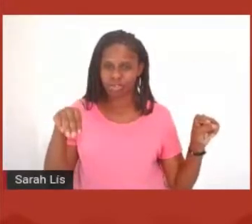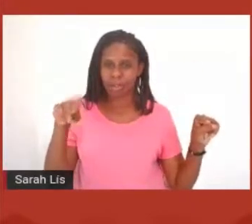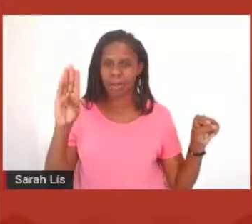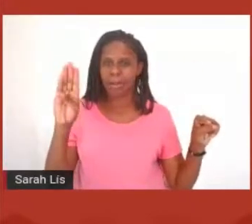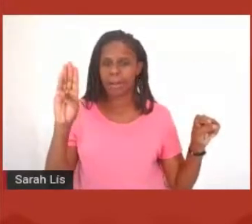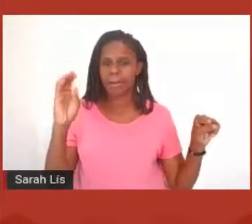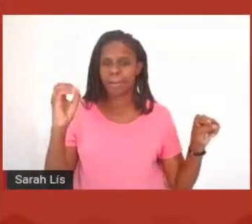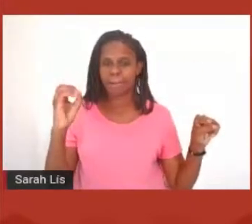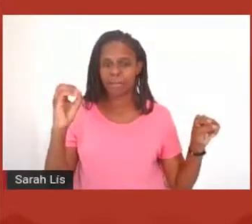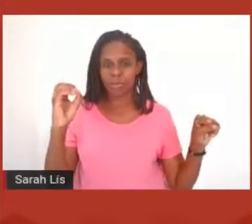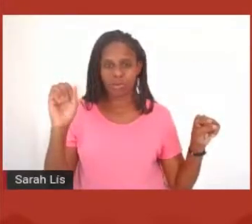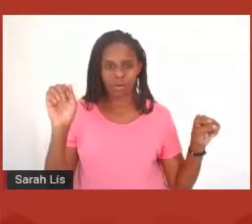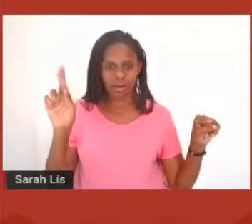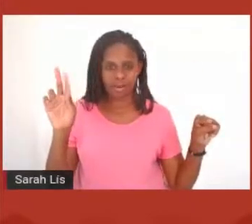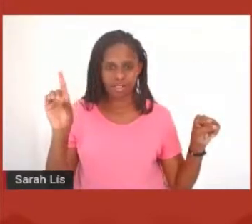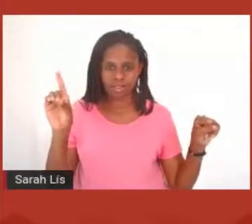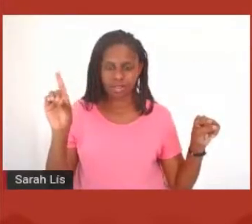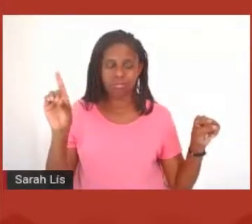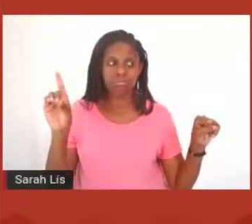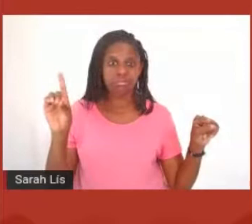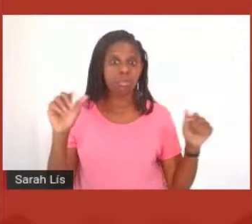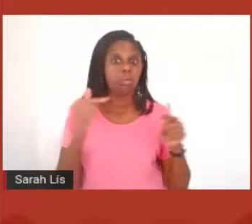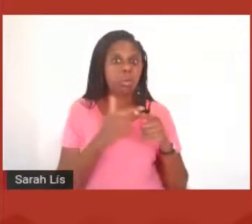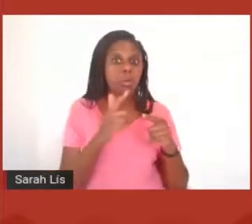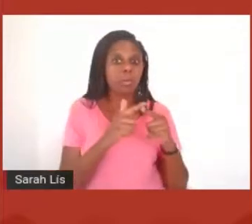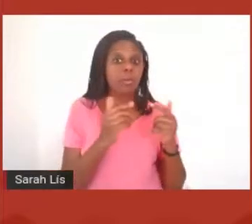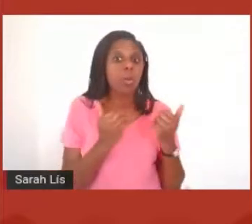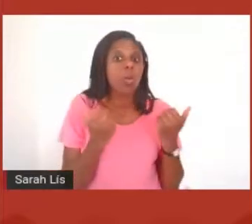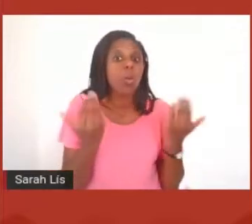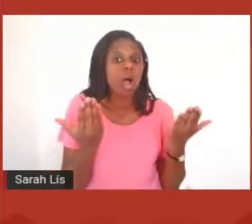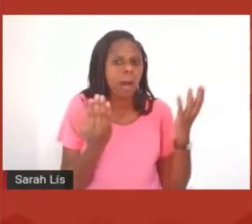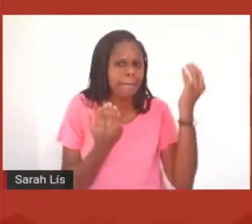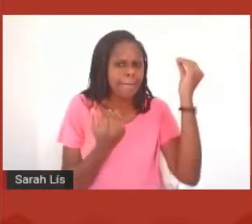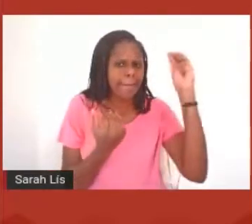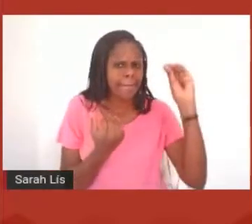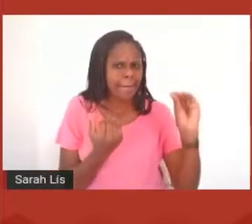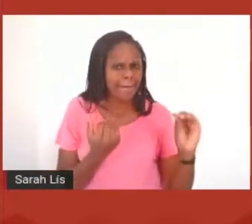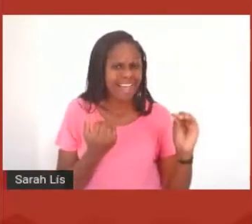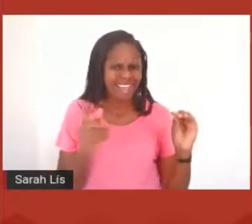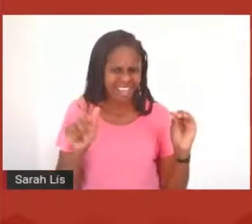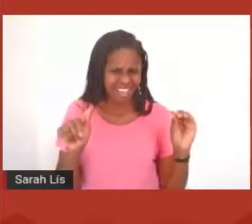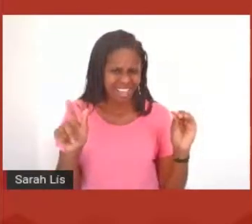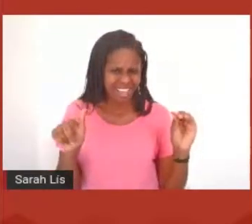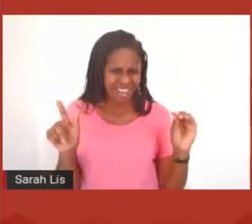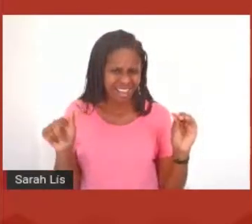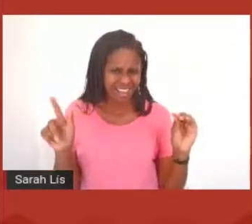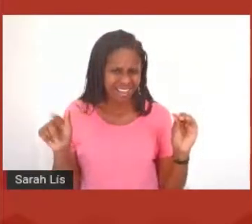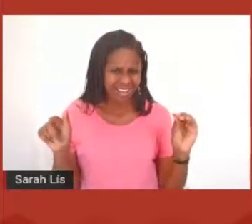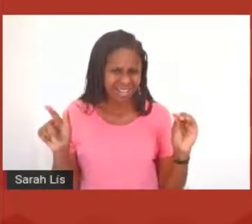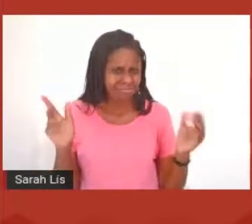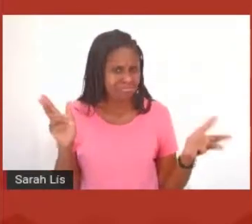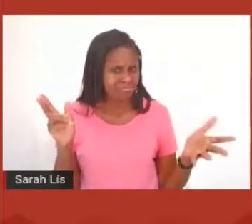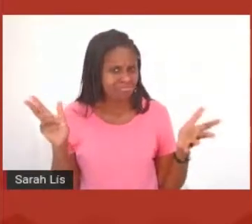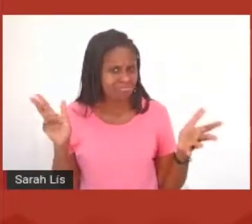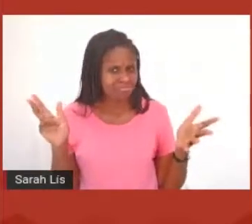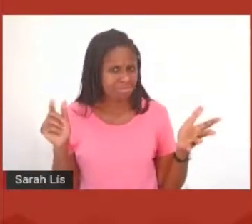qual o problema do problema, é isso? A gente deve colocar, começar a colocar coisas